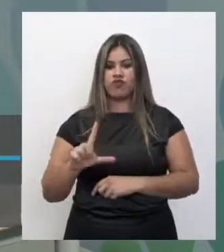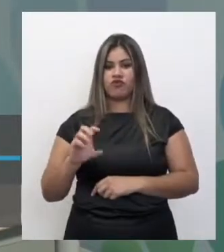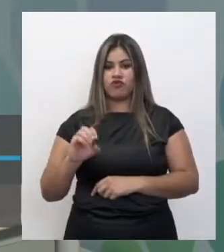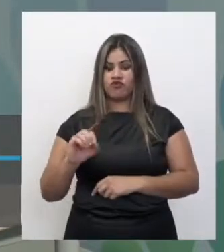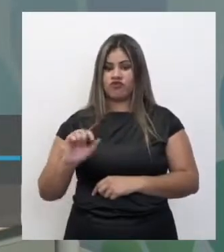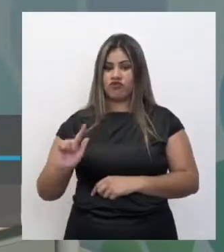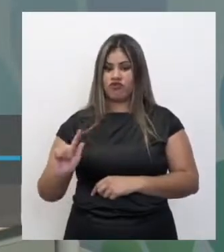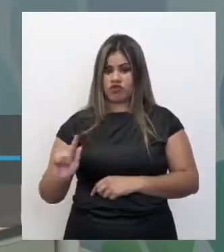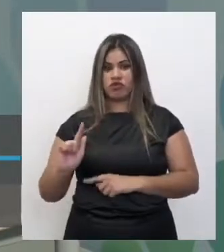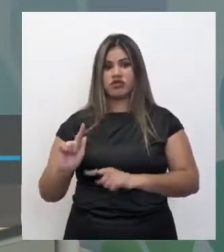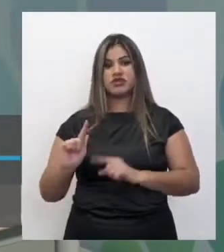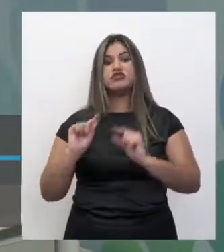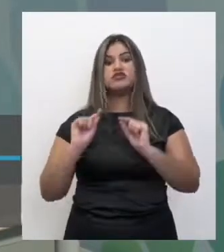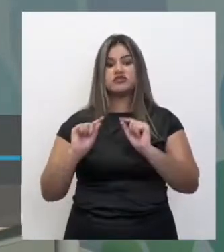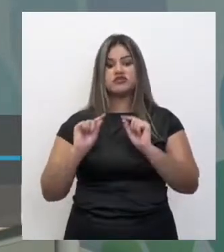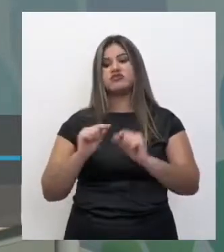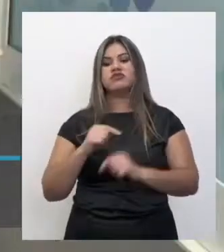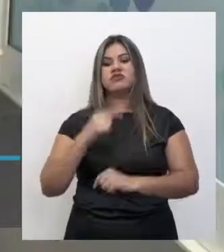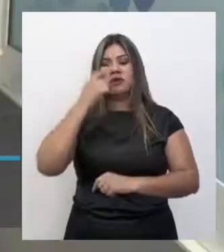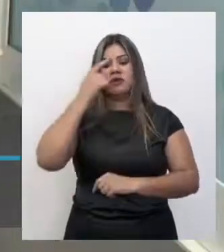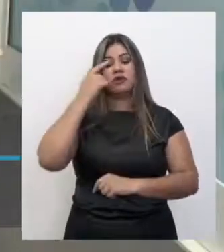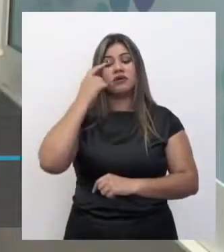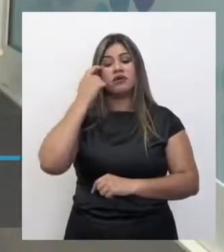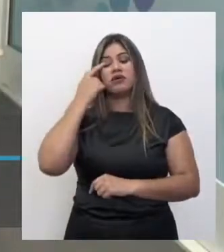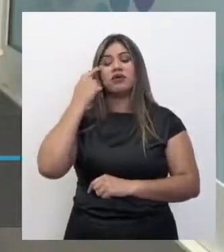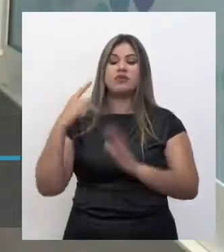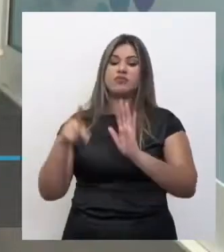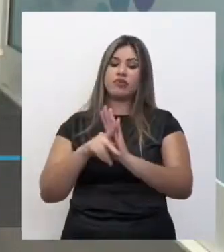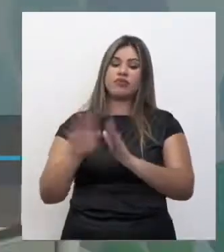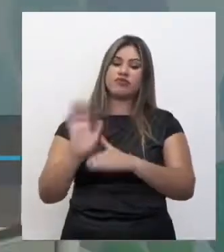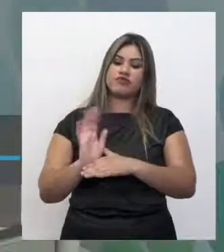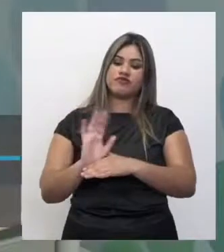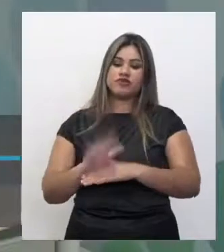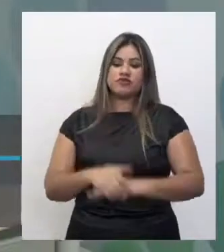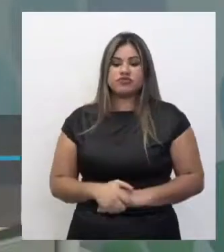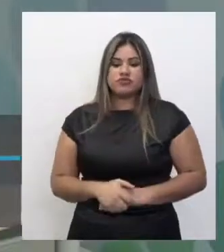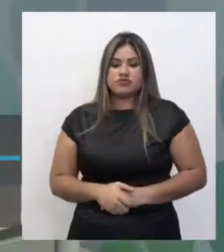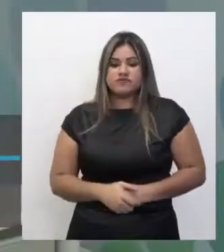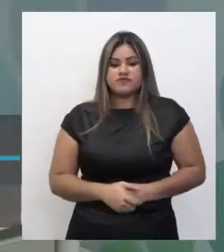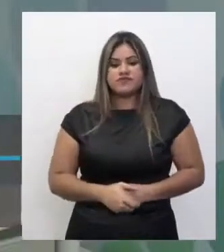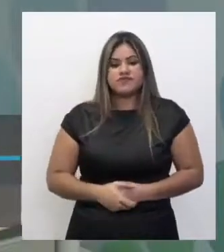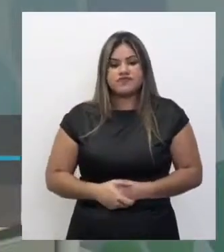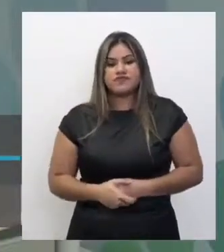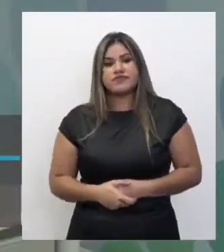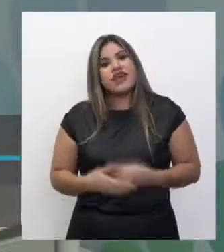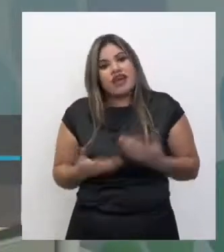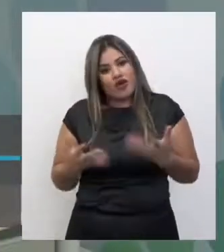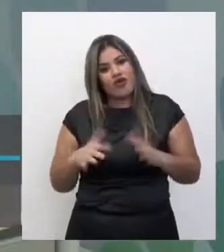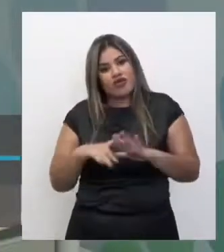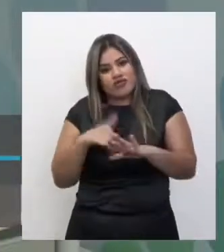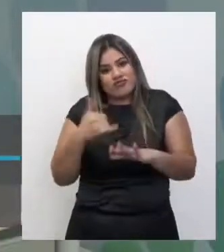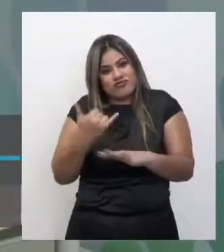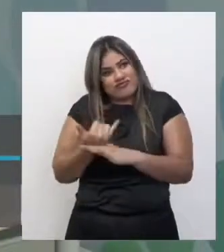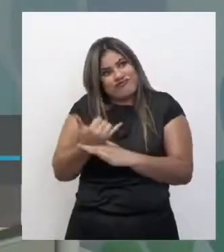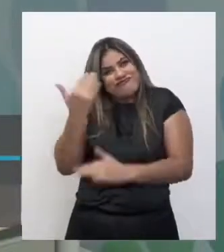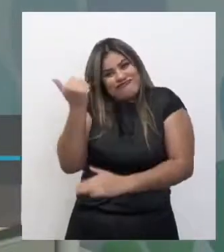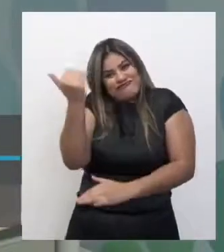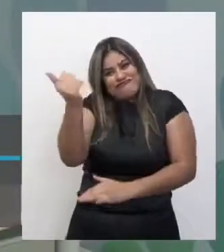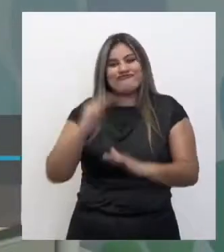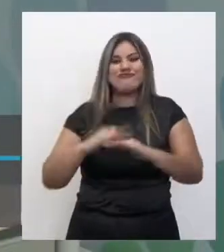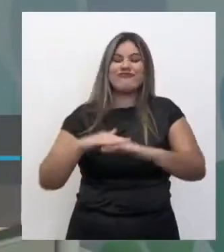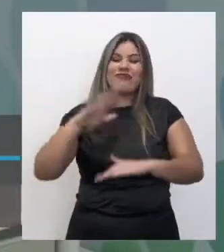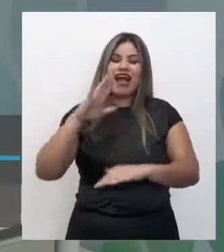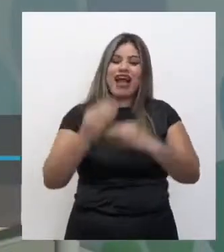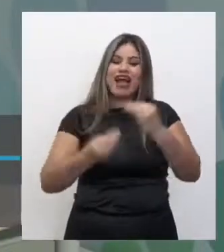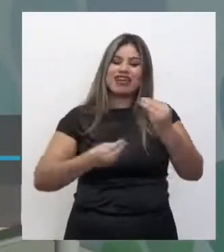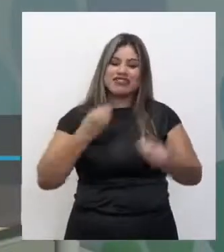antigamente o pessoal falava vlogueiro, para de falar. Vlog é para vídeo. Antigamente o pessoal falava vlog. Como o YouTube dominou tudo, né? Então viraram